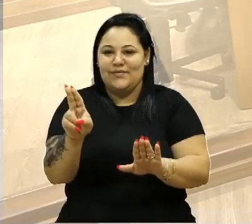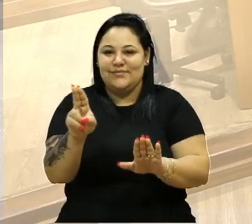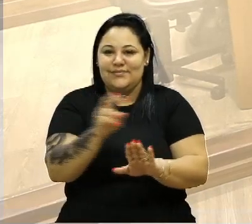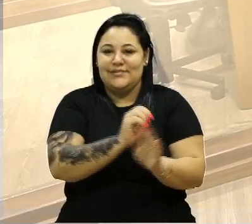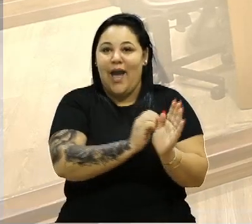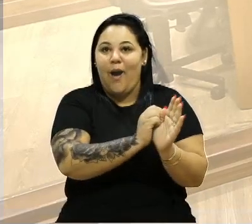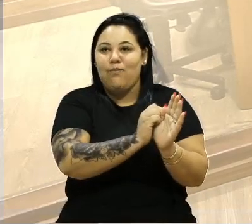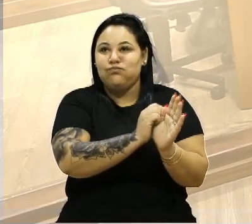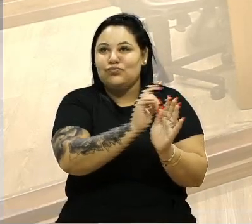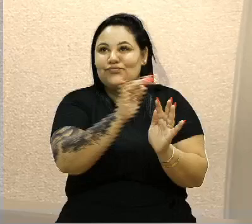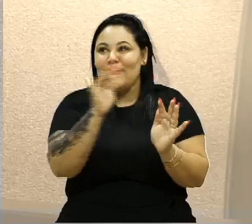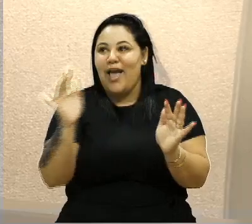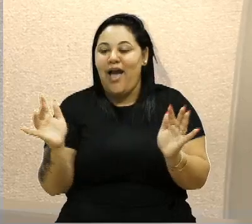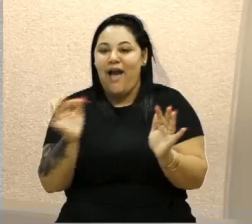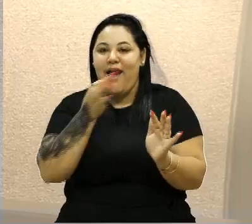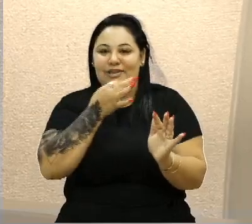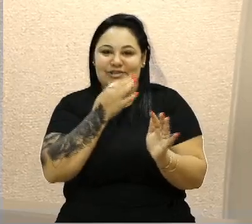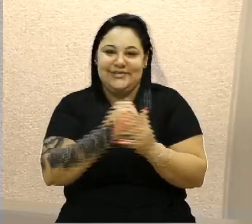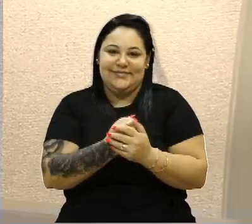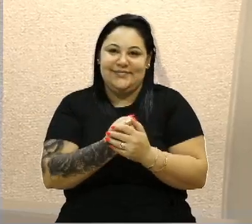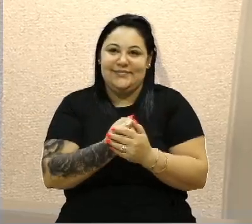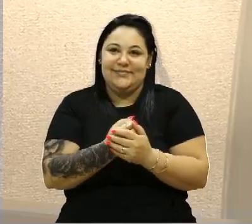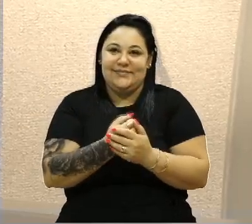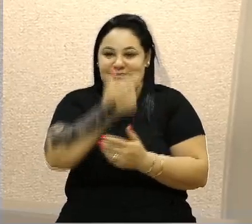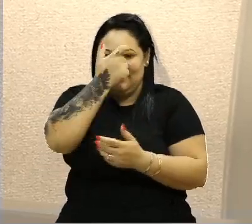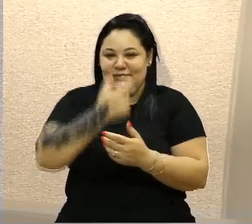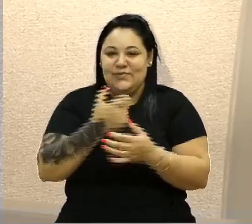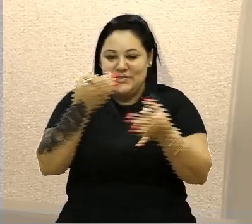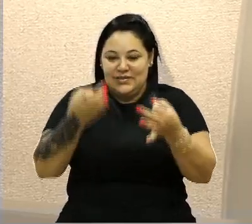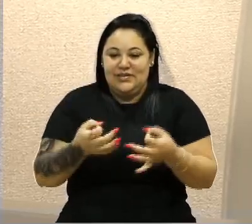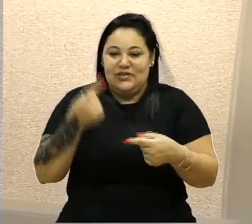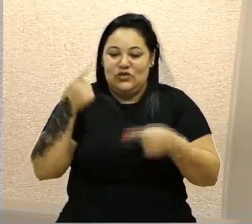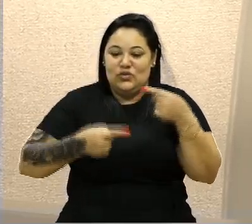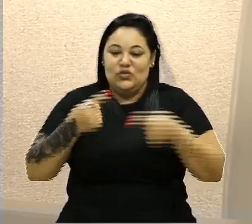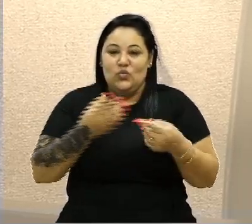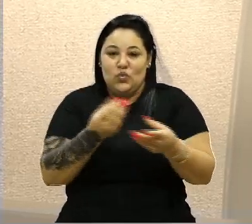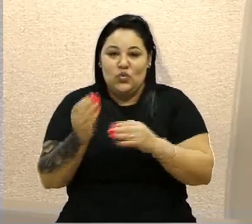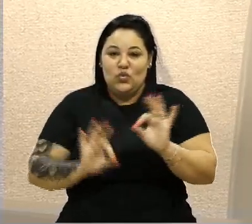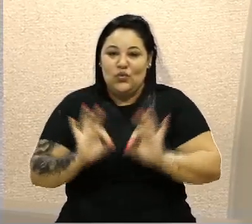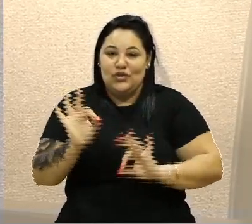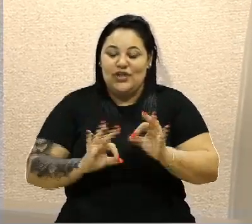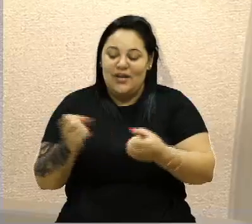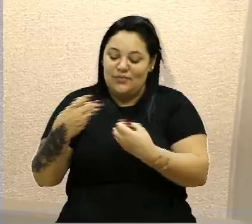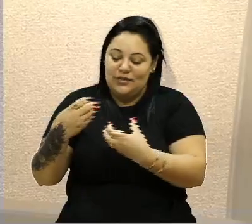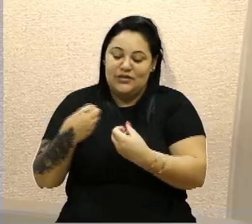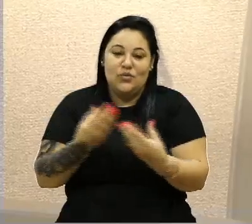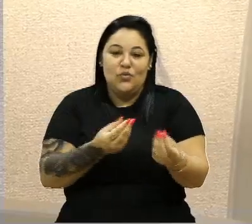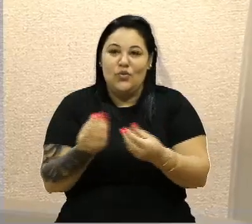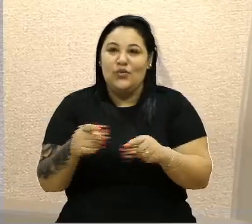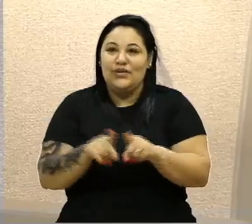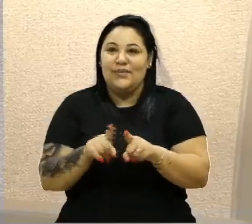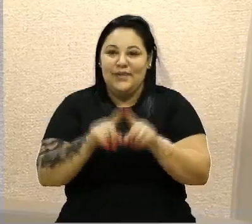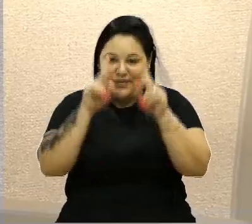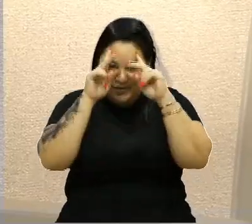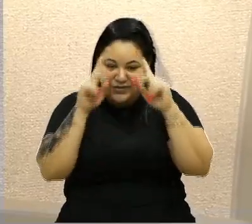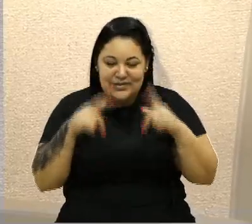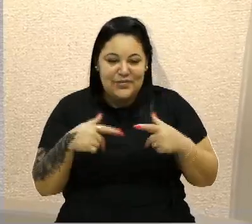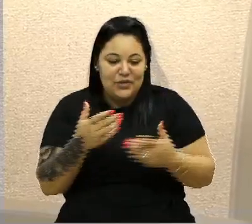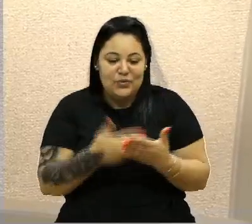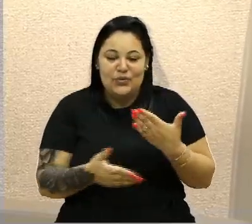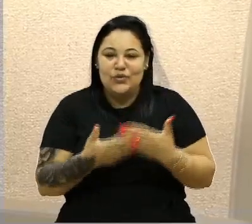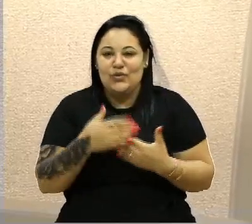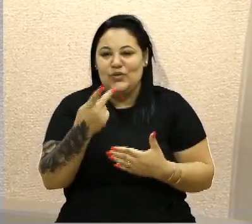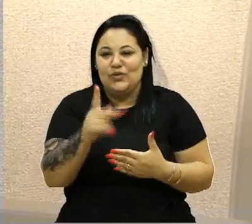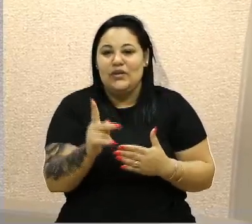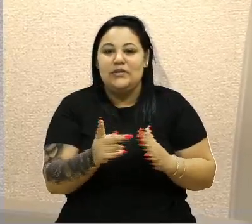que a gente discutiu muito aqui, vários projetos. Me ensinou bastante também aqui na Câmara de Vereadores. Fica o reconhecimento por todo o seu